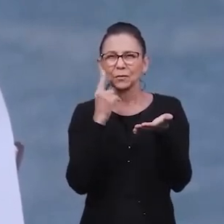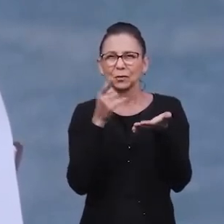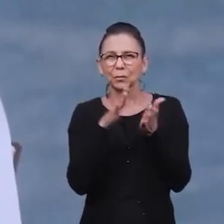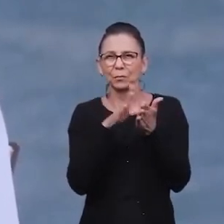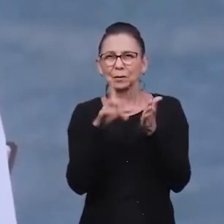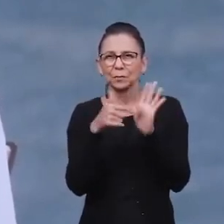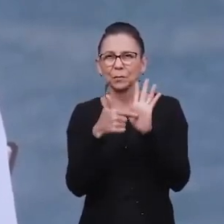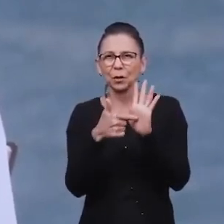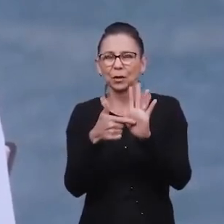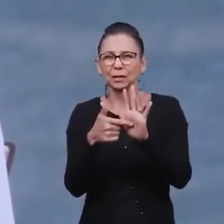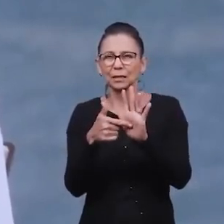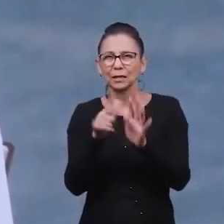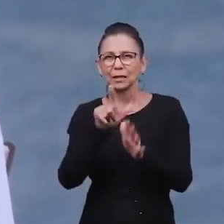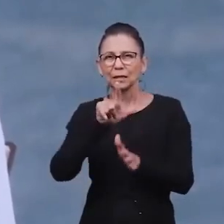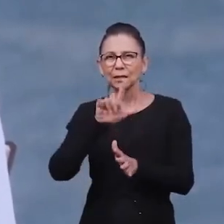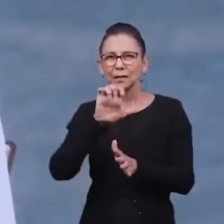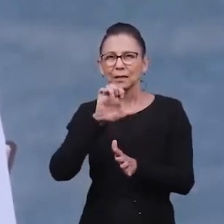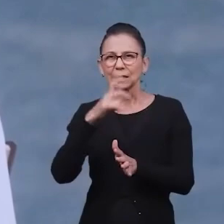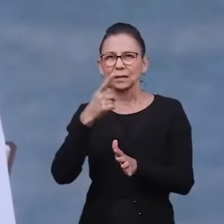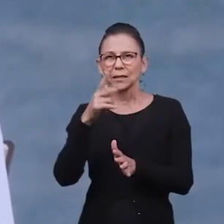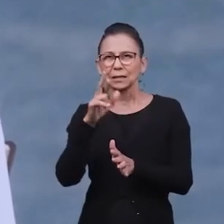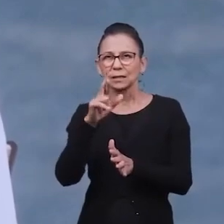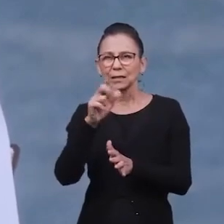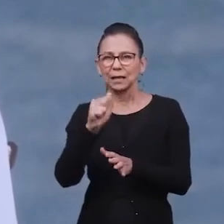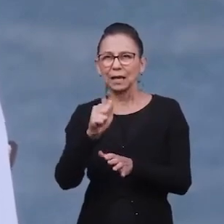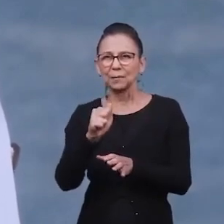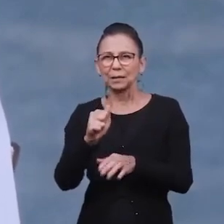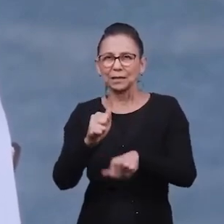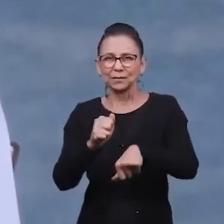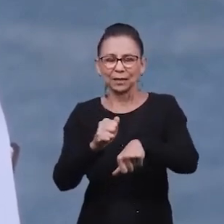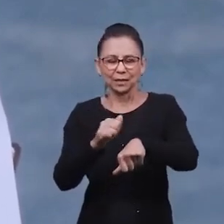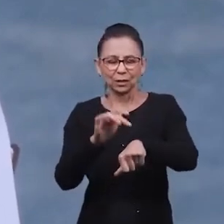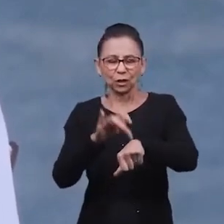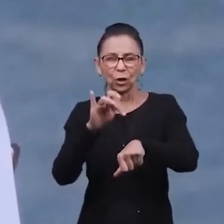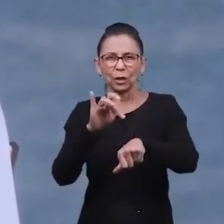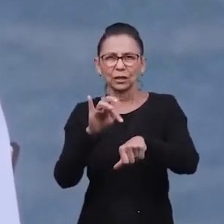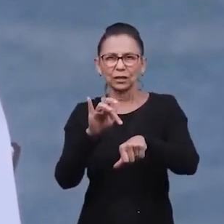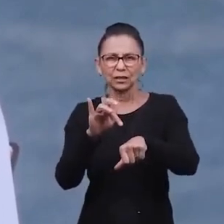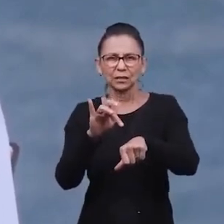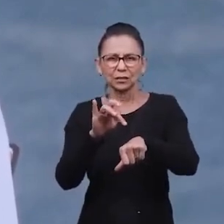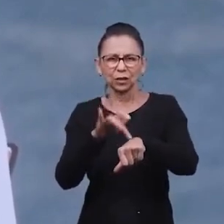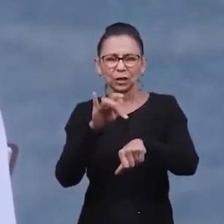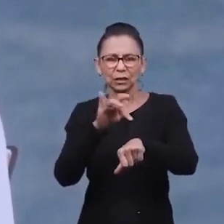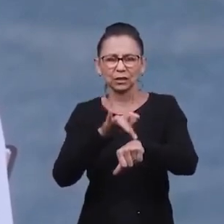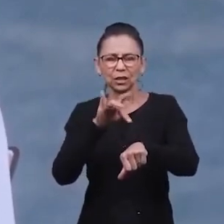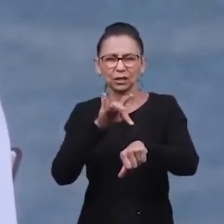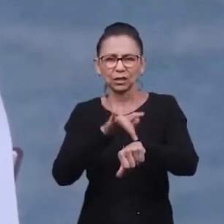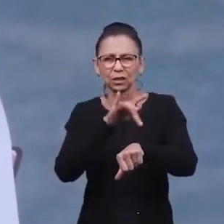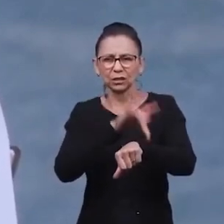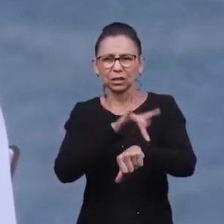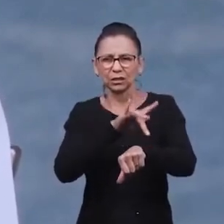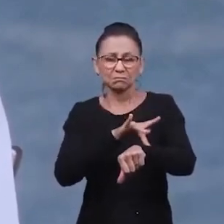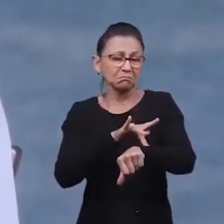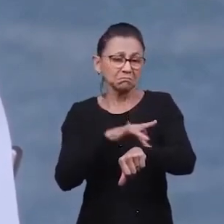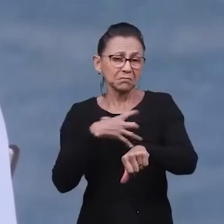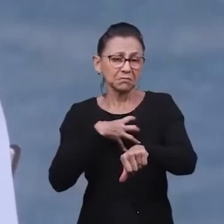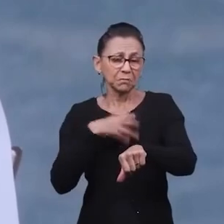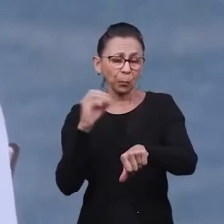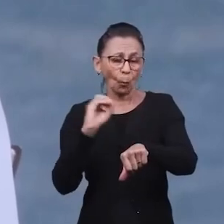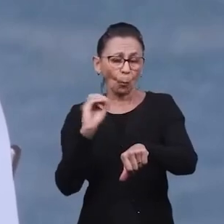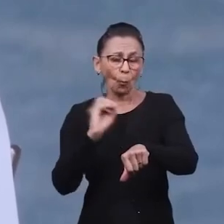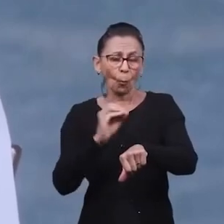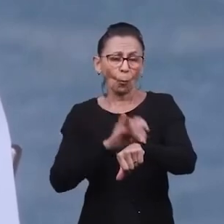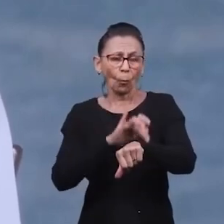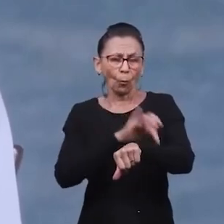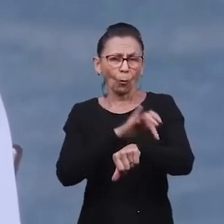né, ela faz o quê? Ela vai tirando aqui a sensibilidade, o efeito dela tirando a sensibilidade. Nós hoje somos sensíveis